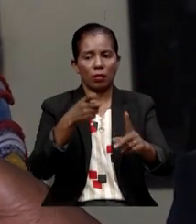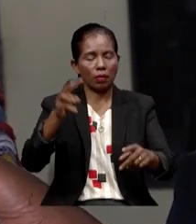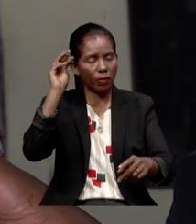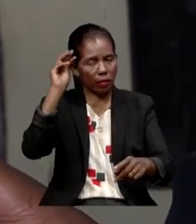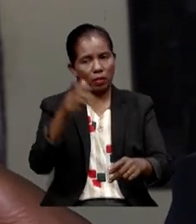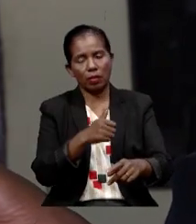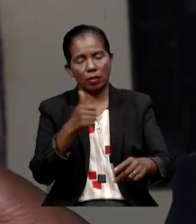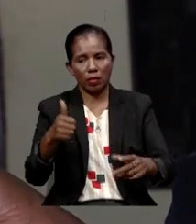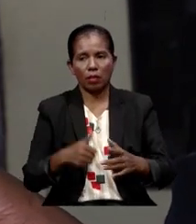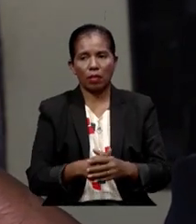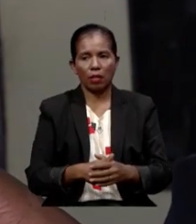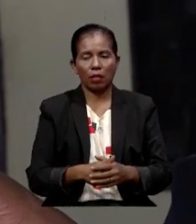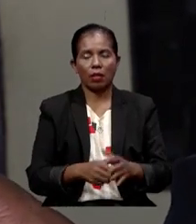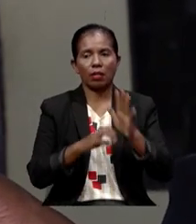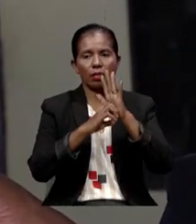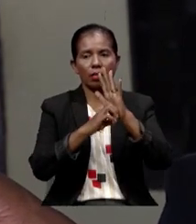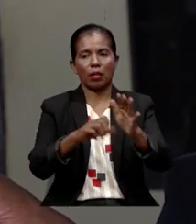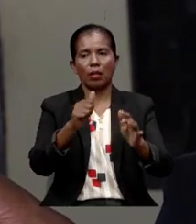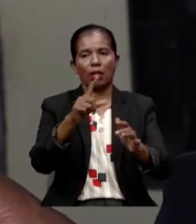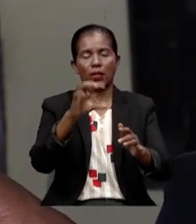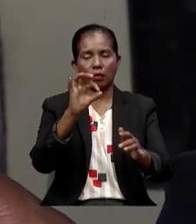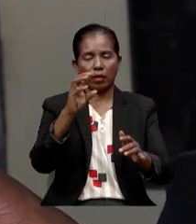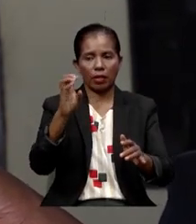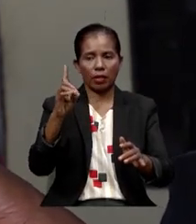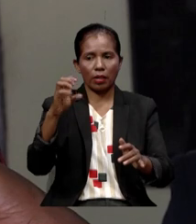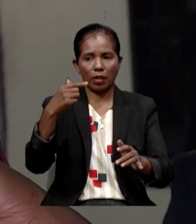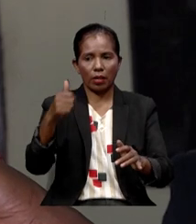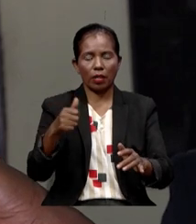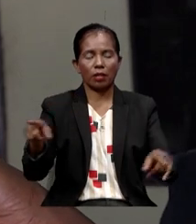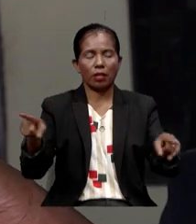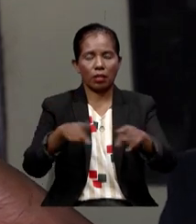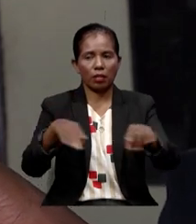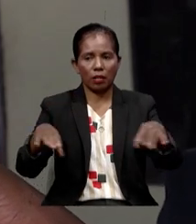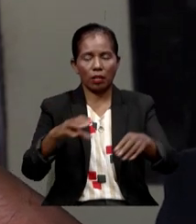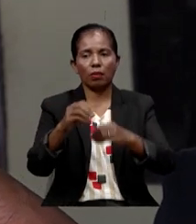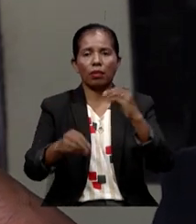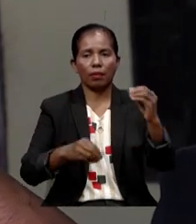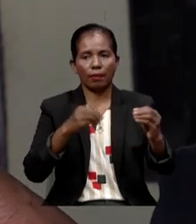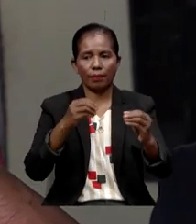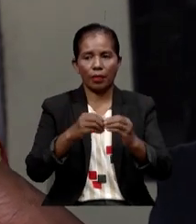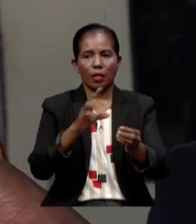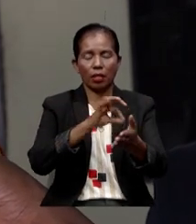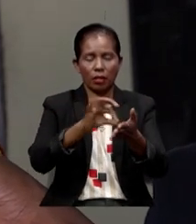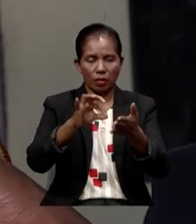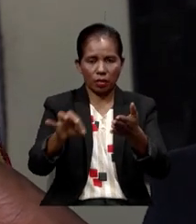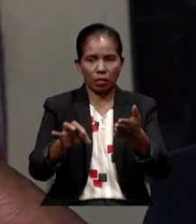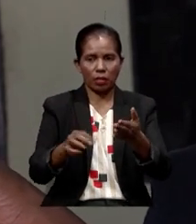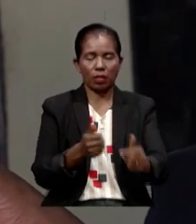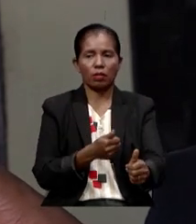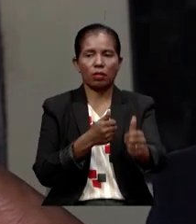Seru, primeiramente, por exemplo, hanesan alfândega, atu bele exerce ser minha função conabá, registro na mesma que